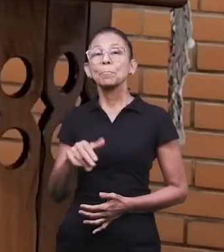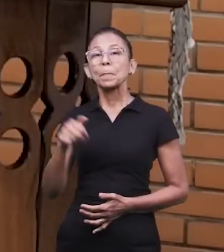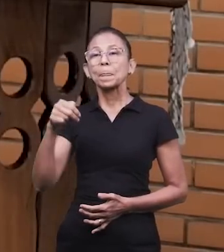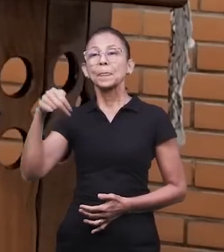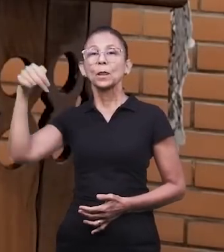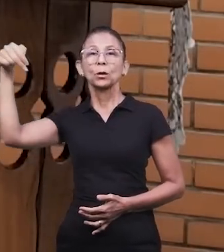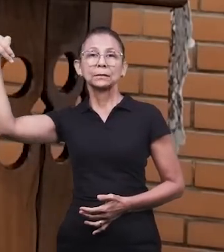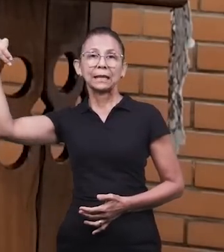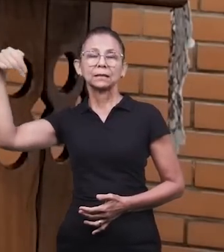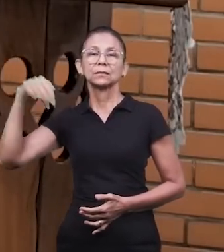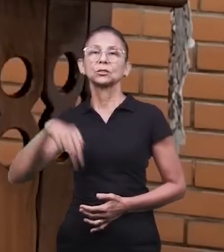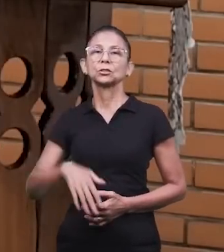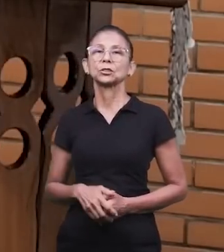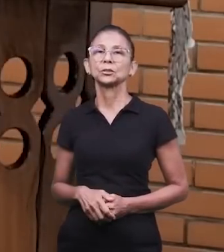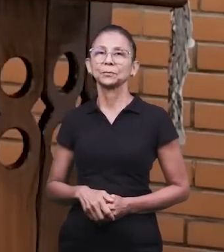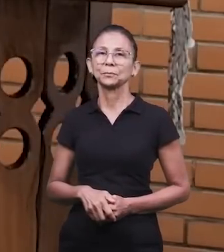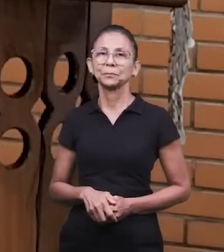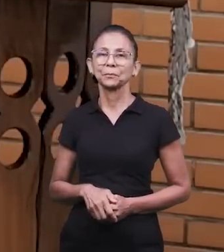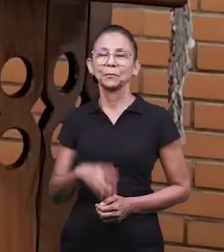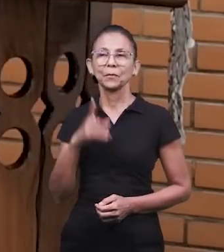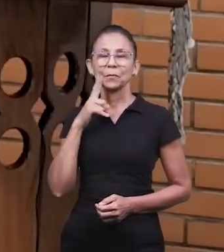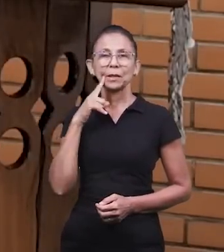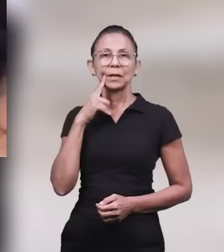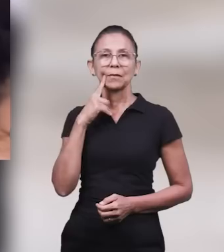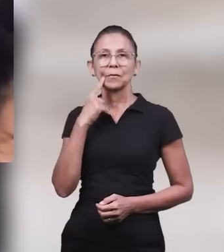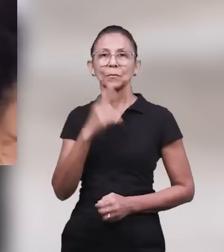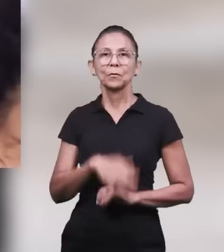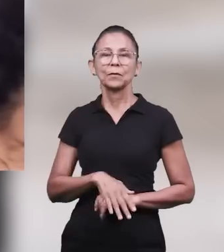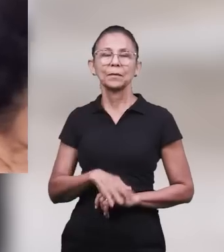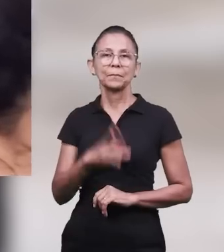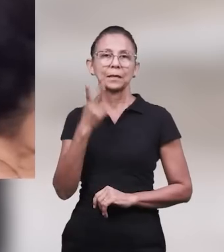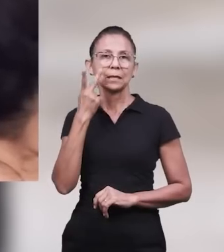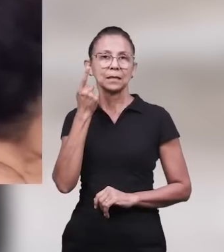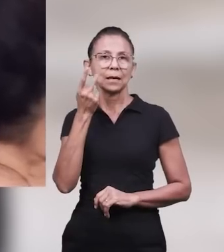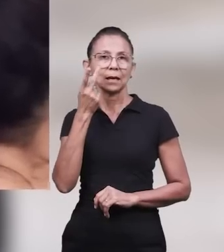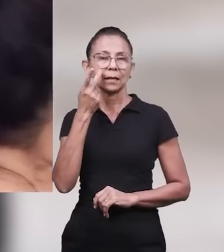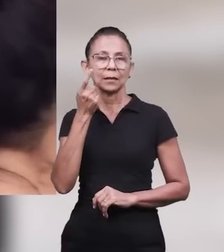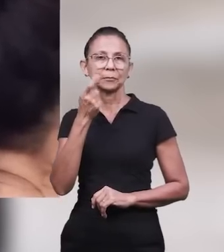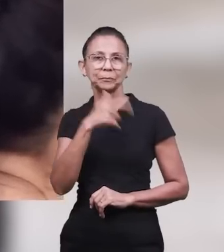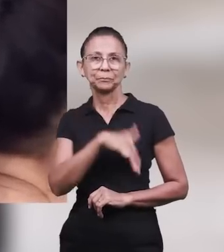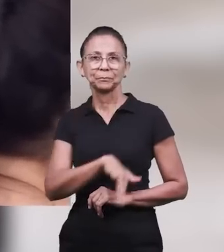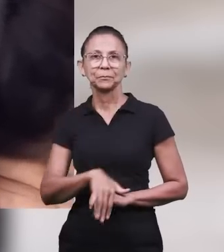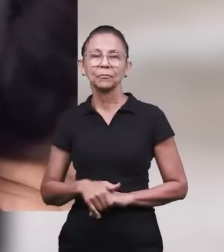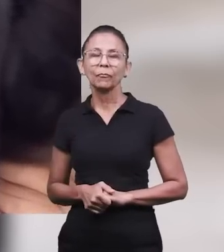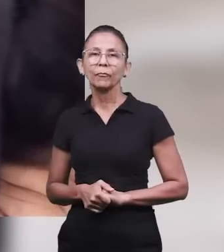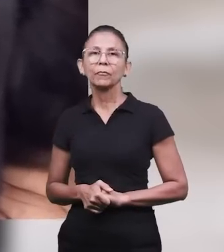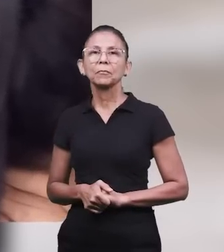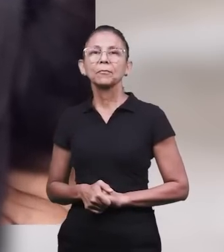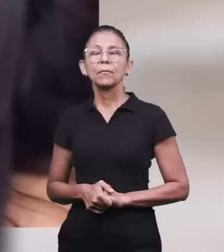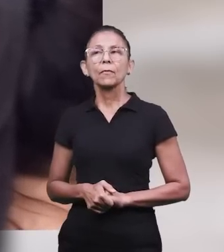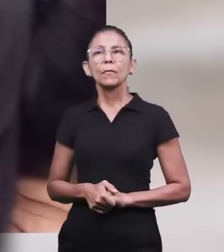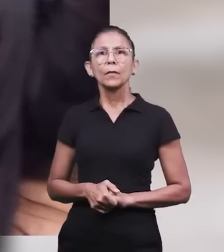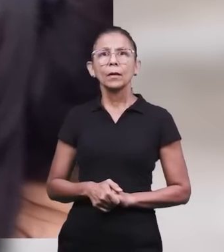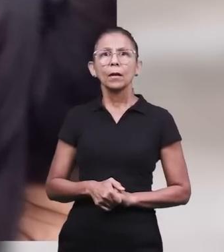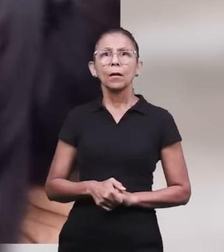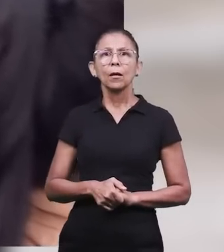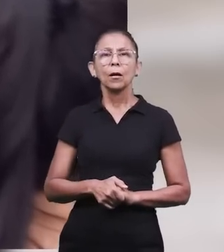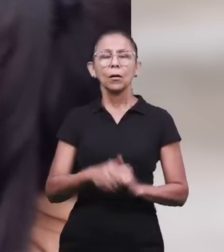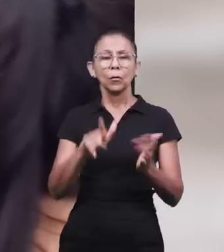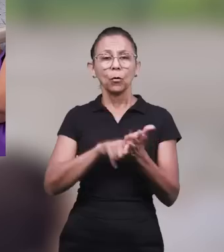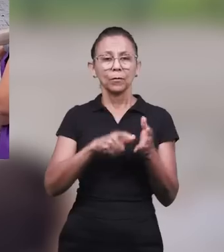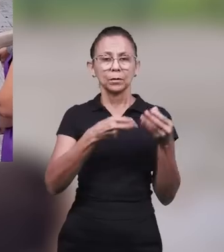Nordeste, iniciando pelo estado do Ceará. As igrejas da região Ceará entregaram convites em vários bairros